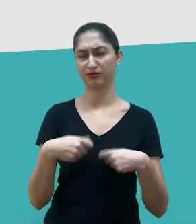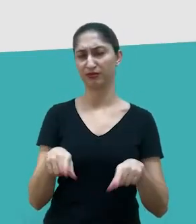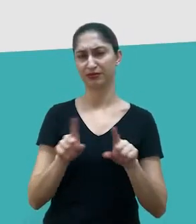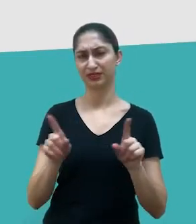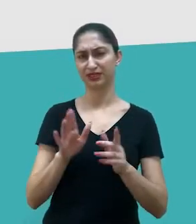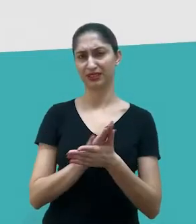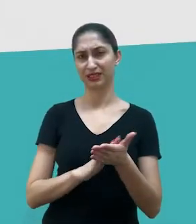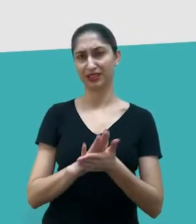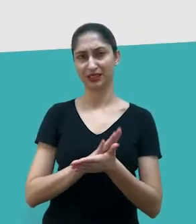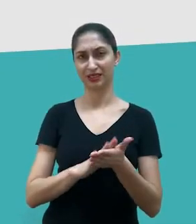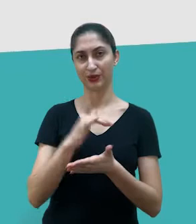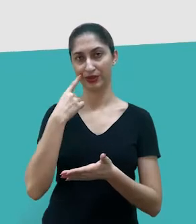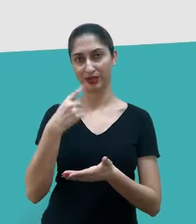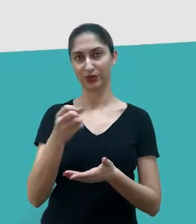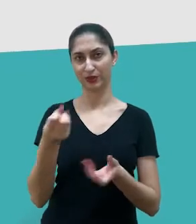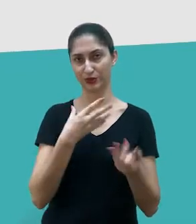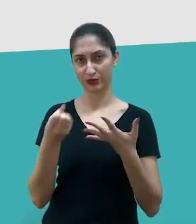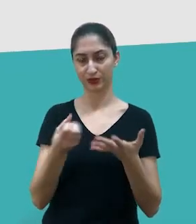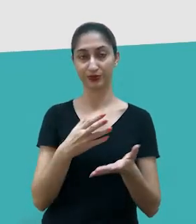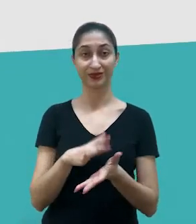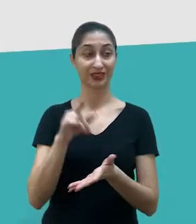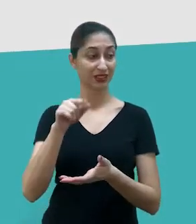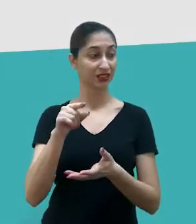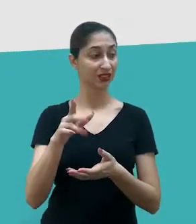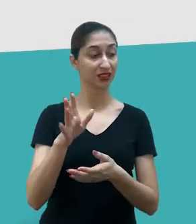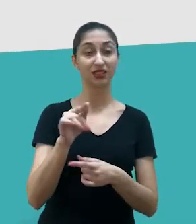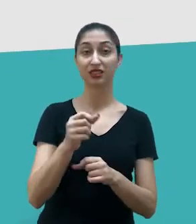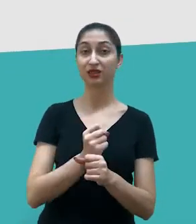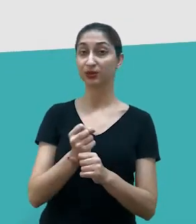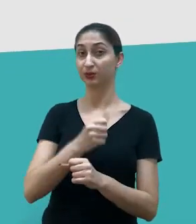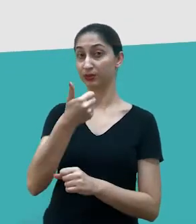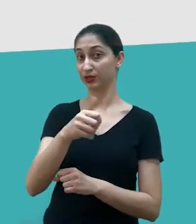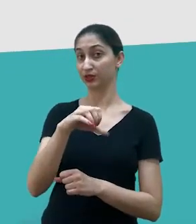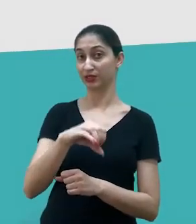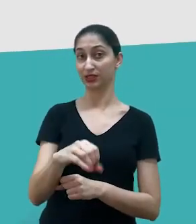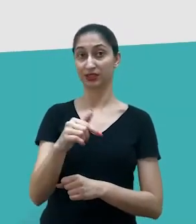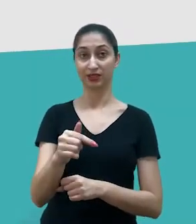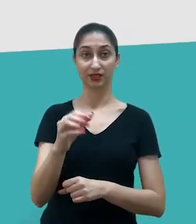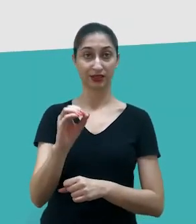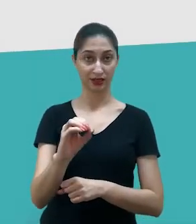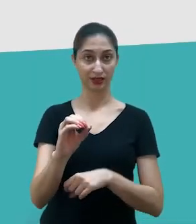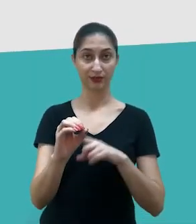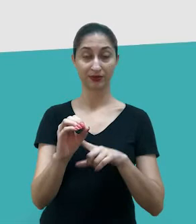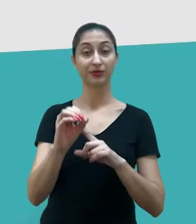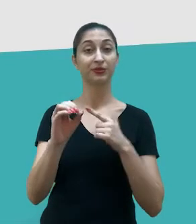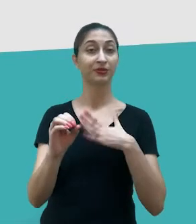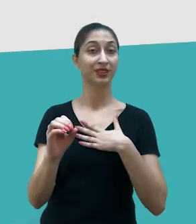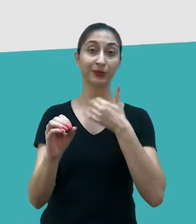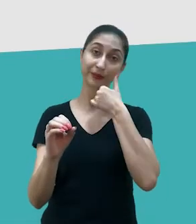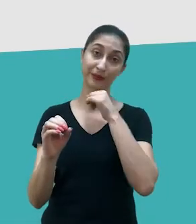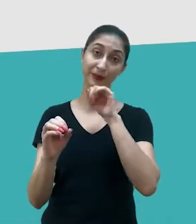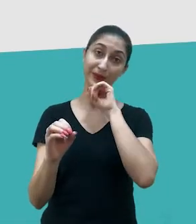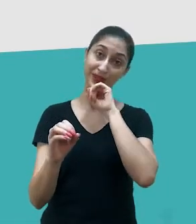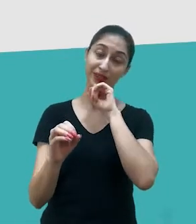não é? Este casaco é um blazer de 1970 que pertenceu à minha mãe